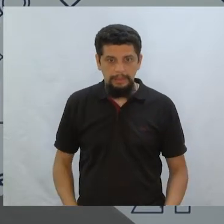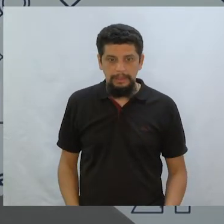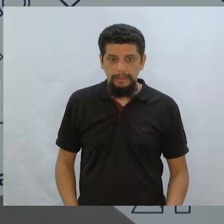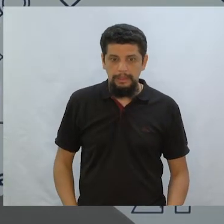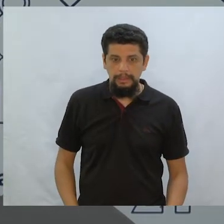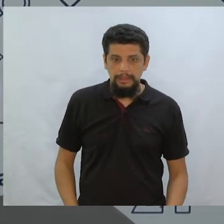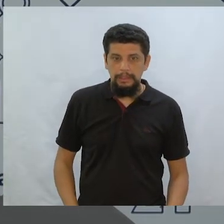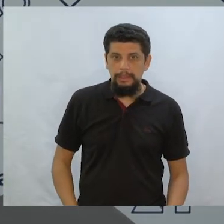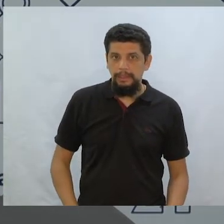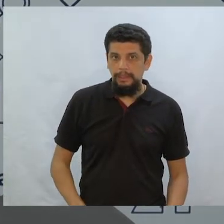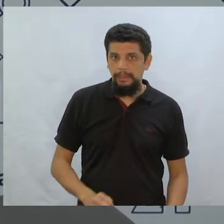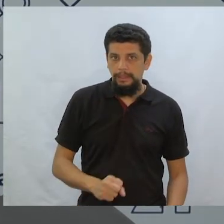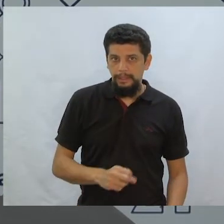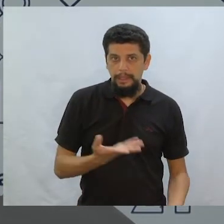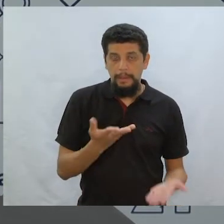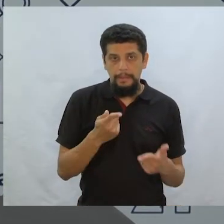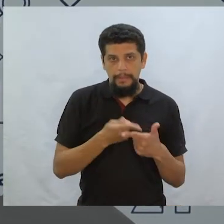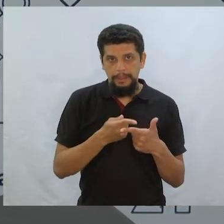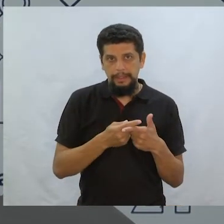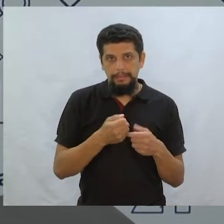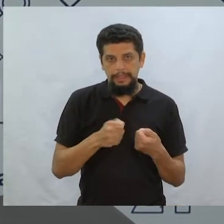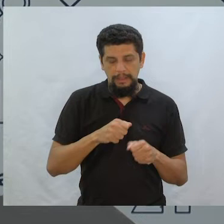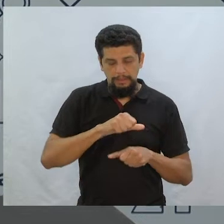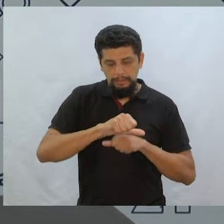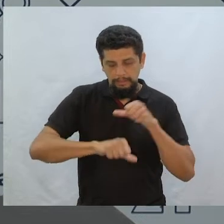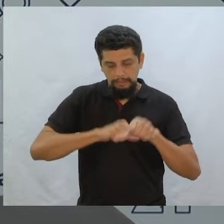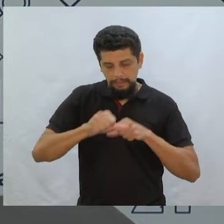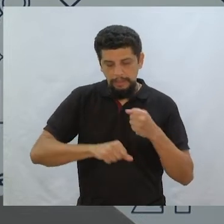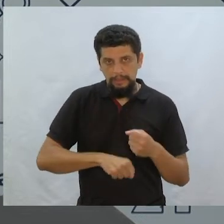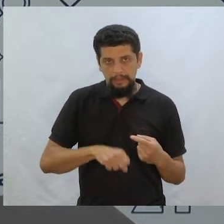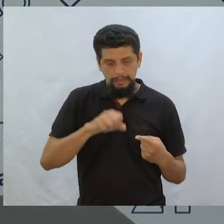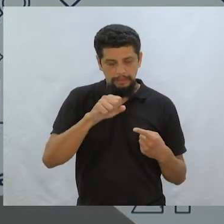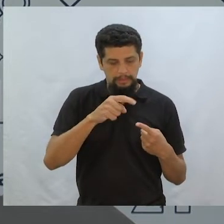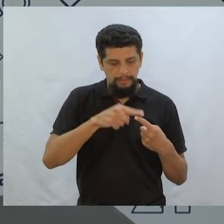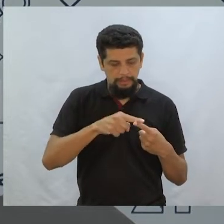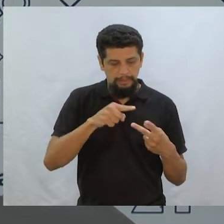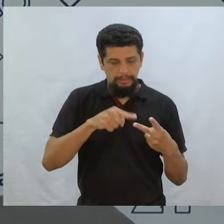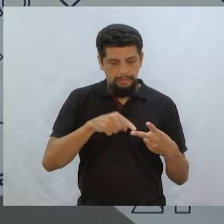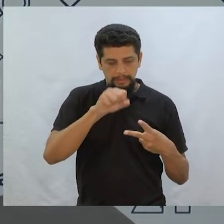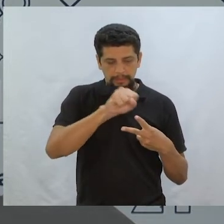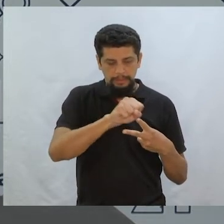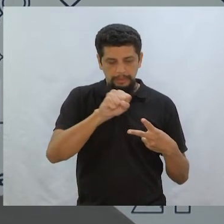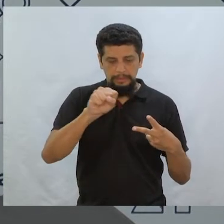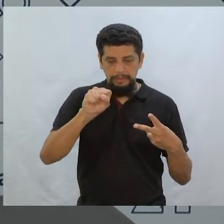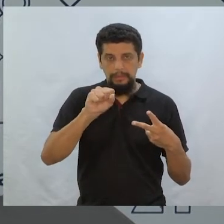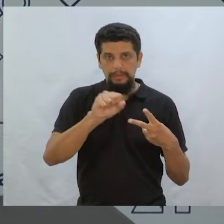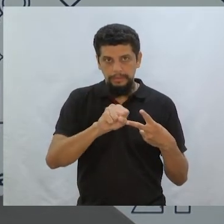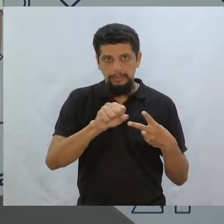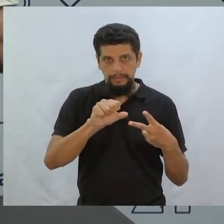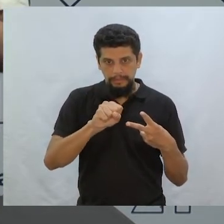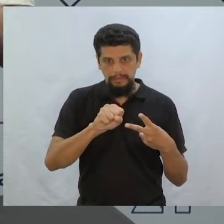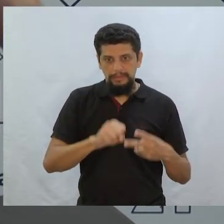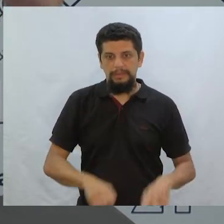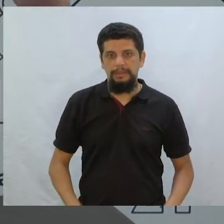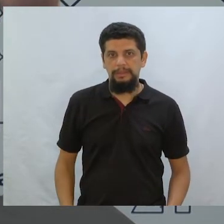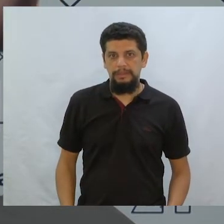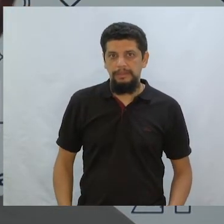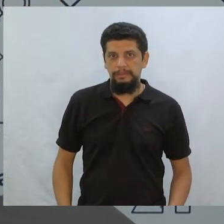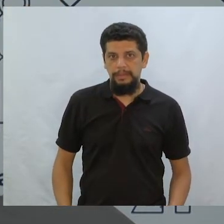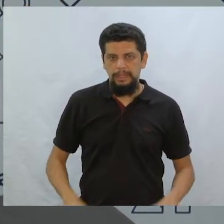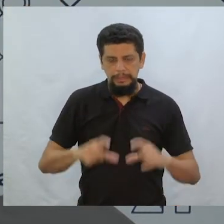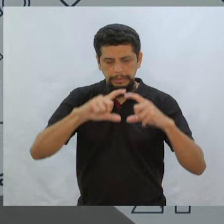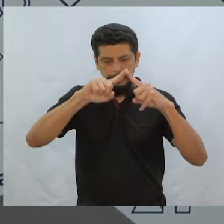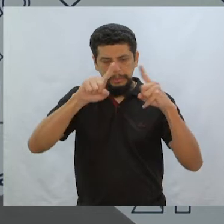pase e não passe é porque precisa ali dos dois s ela coloca ali a